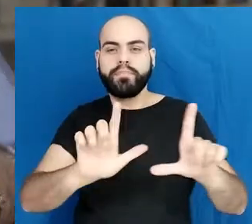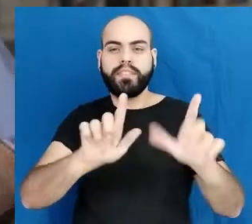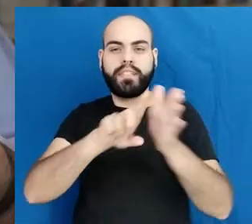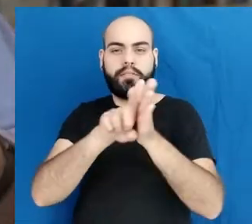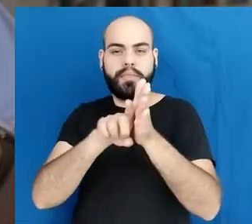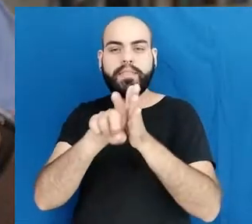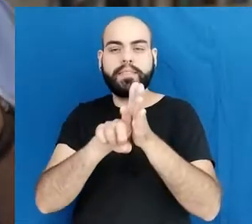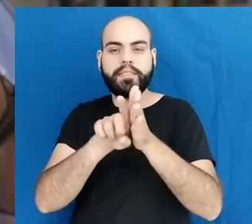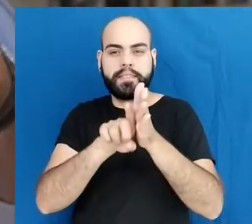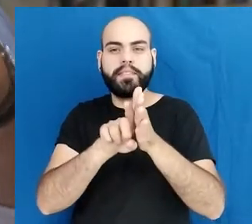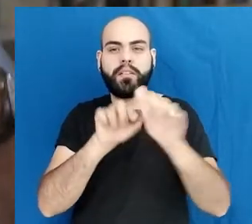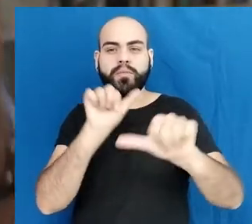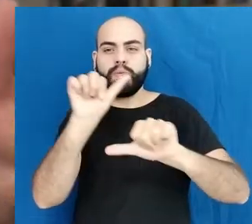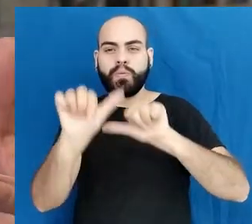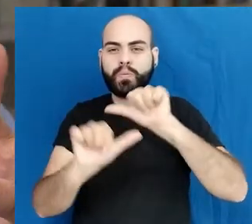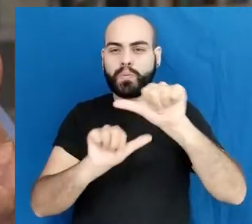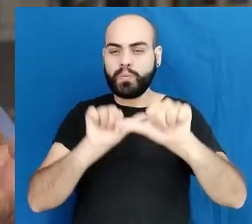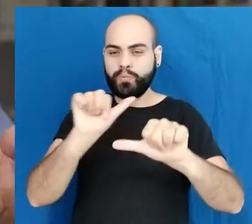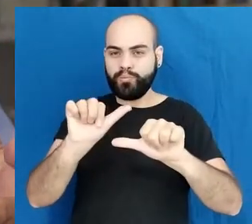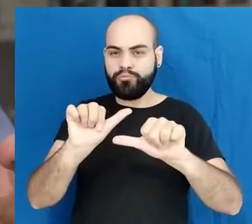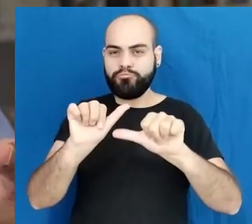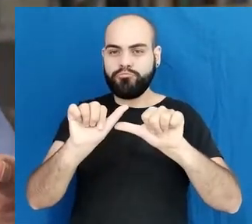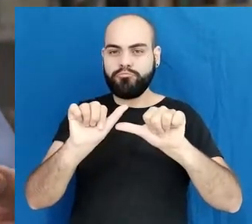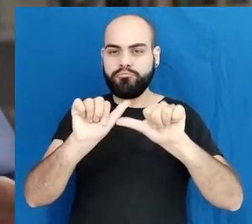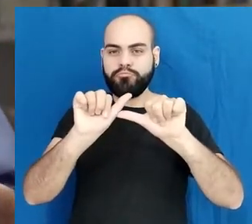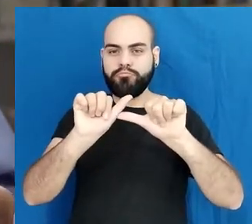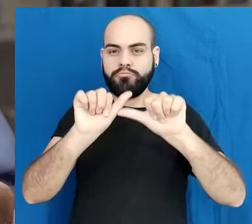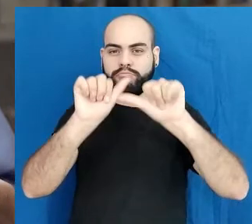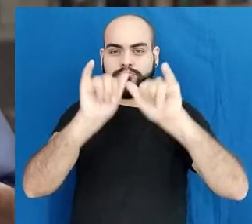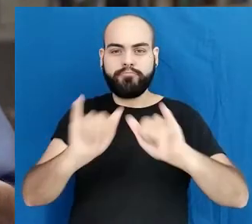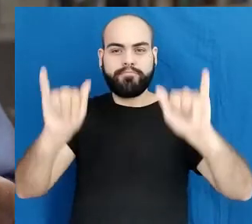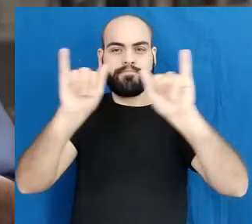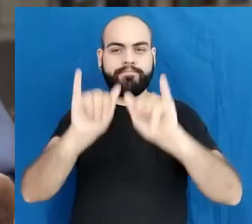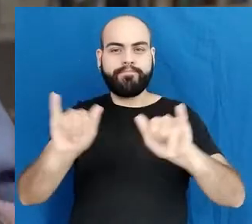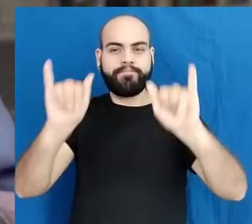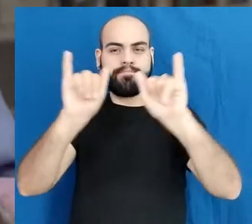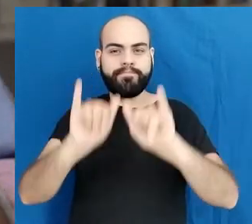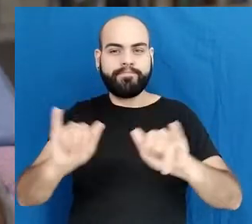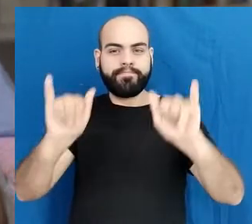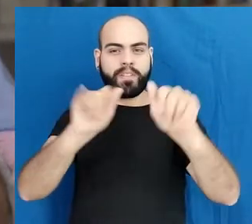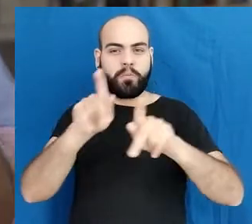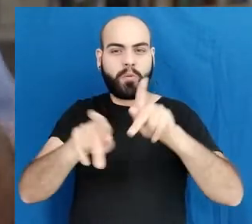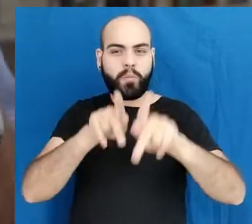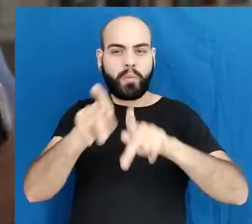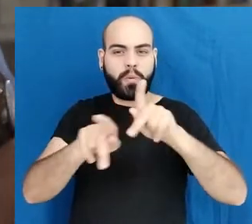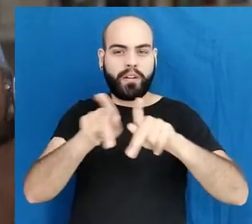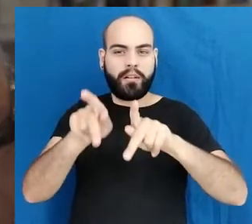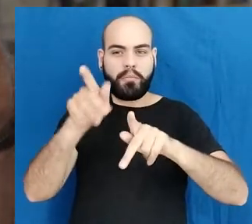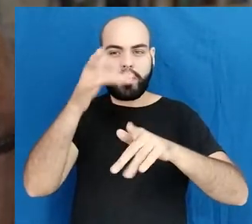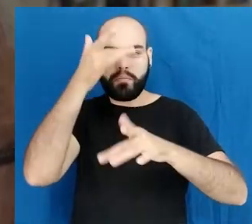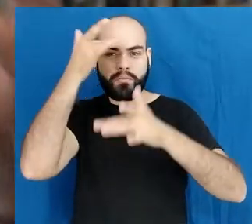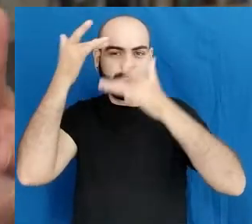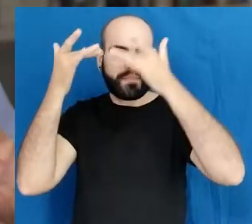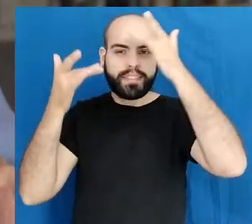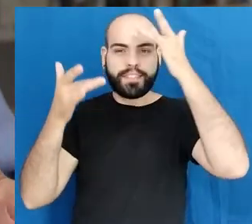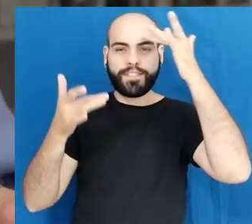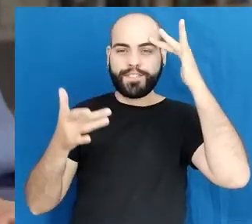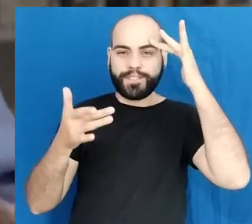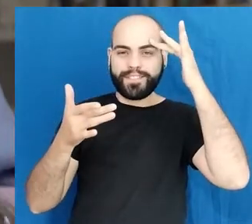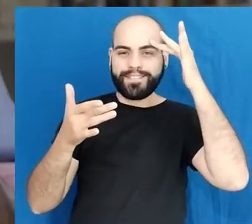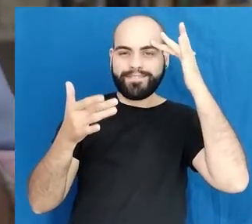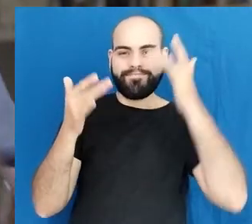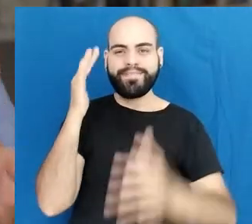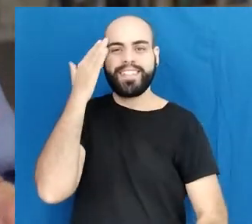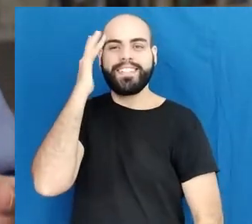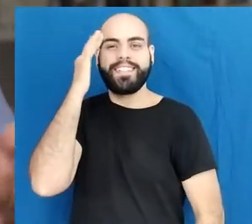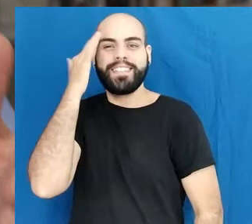museografia materializava a exposição dessa tese, tornava para o grande público